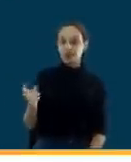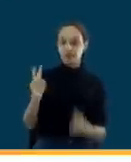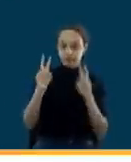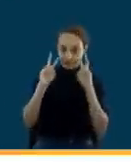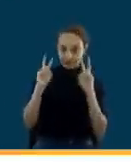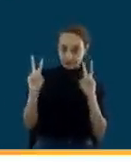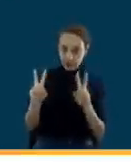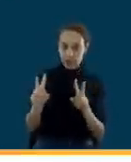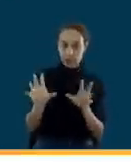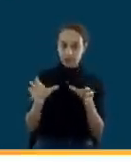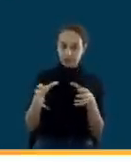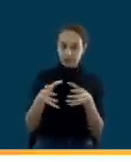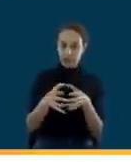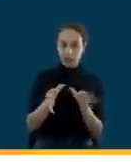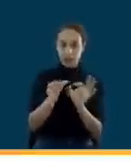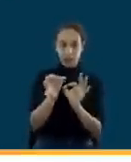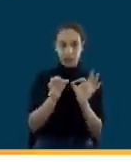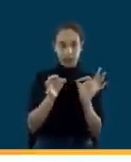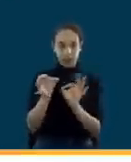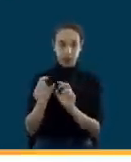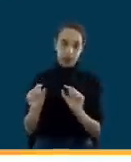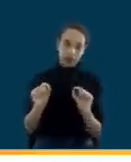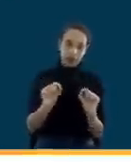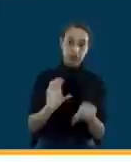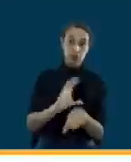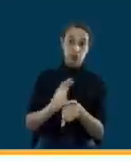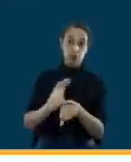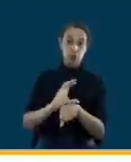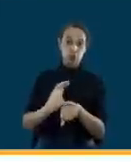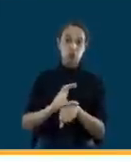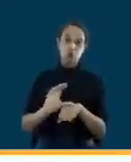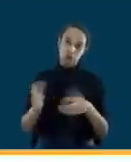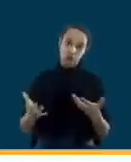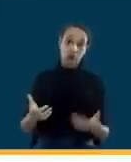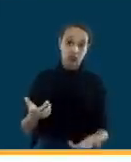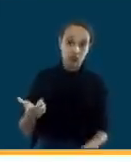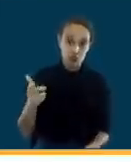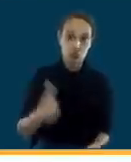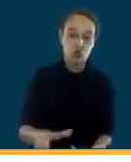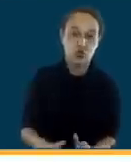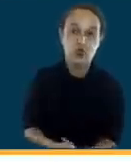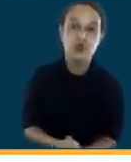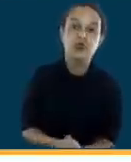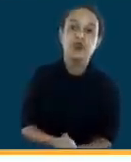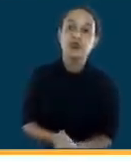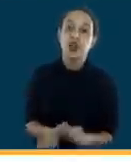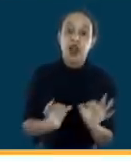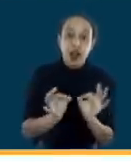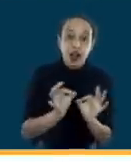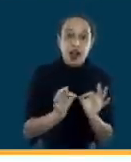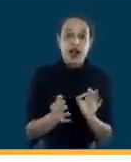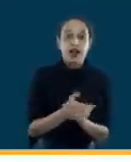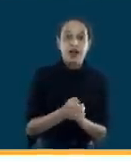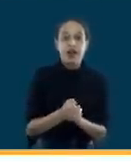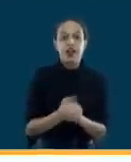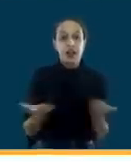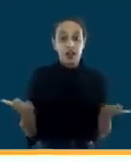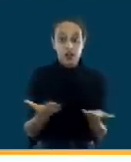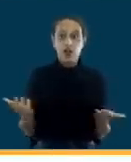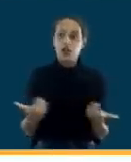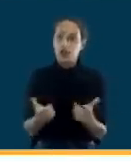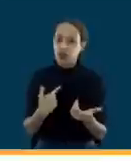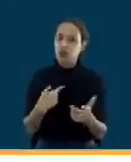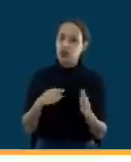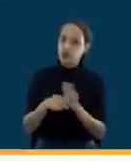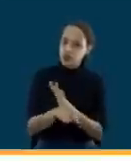organização desse curso, mais um, né, que está sendo feito, agora mais apurado, toda hora apurando,